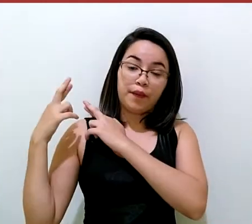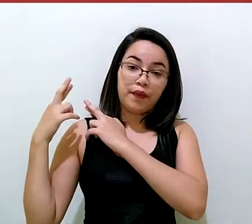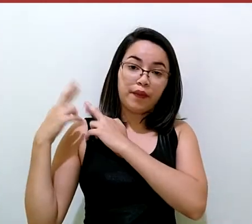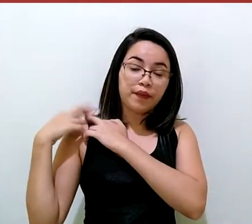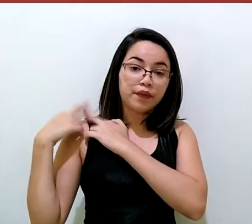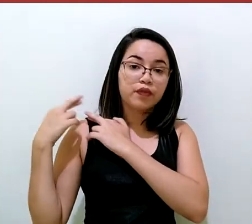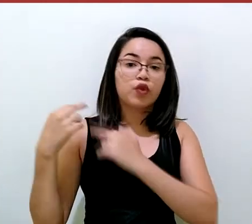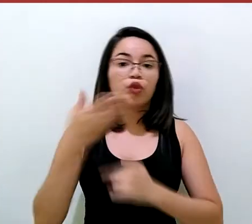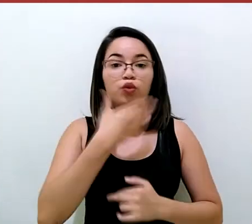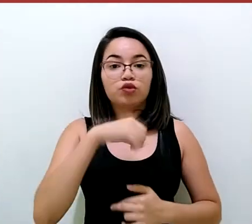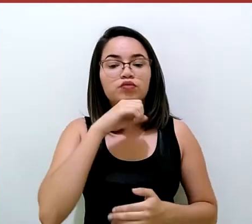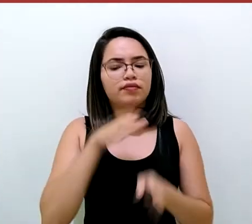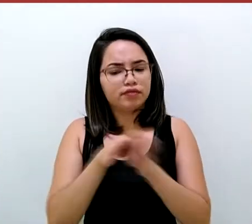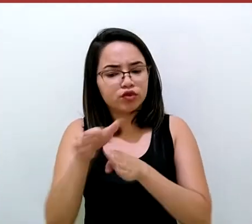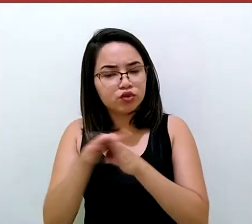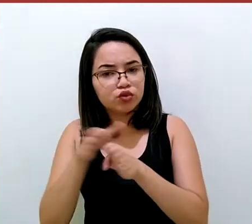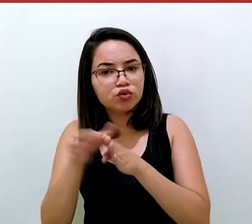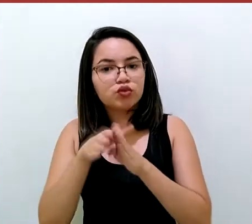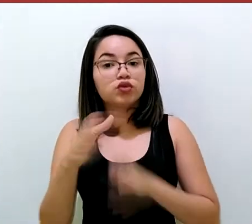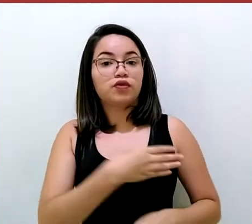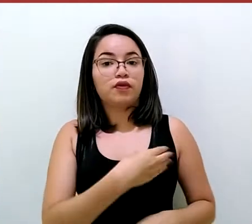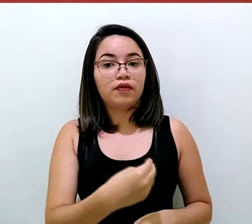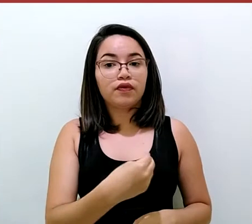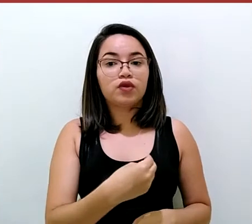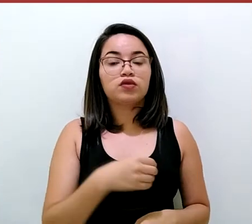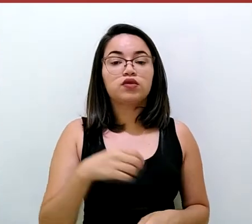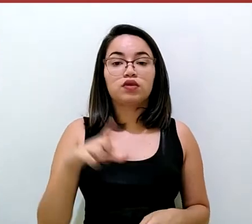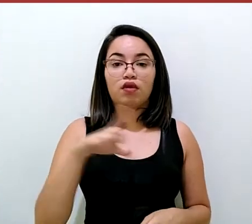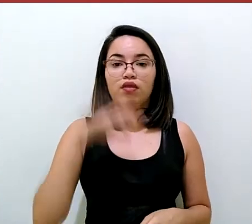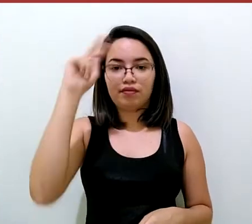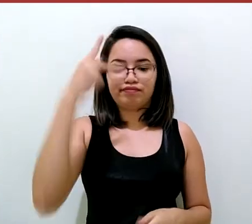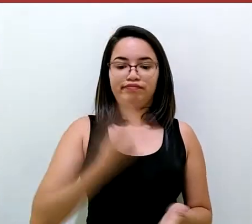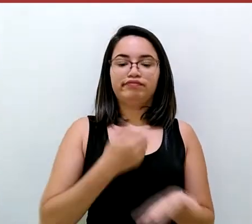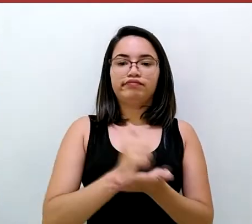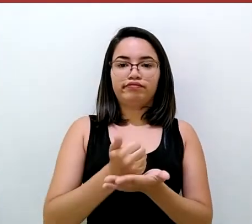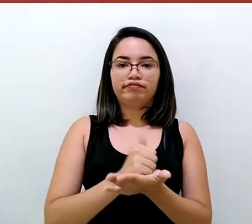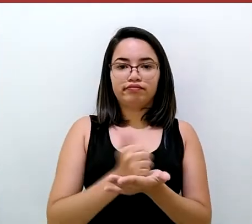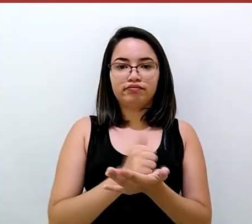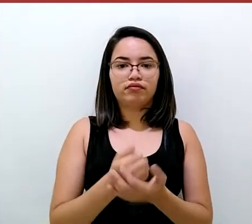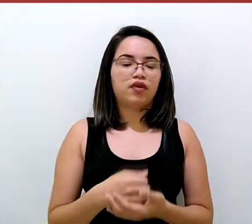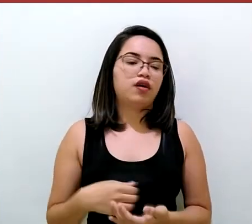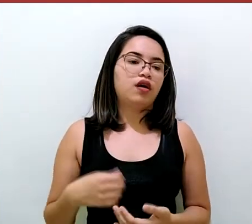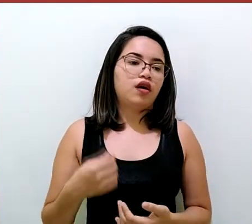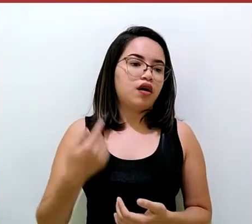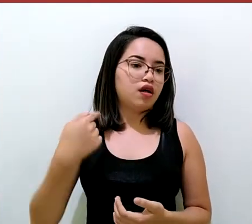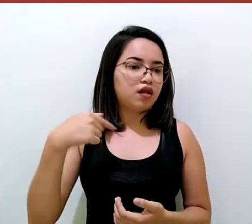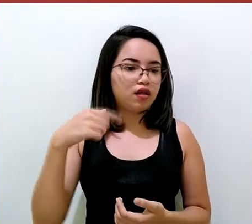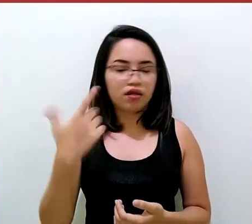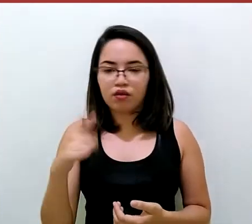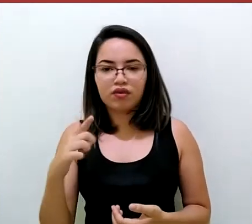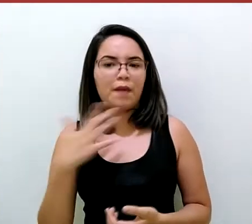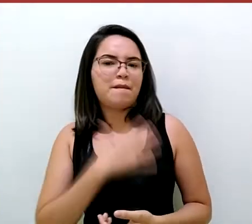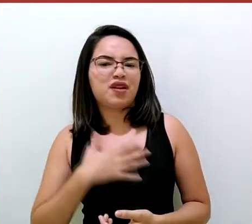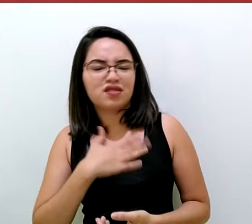instruírem seus filhos a terem autocontrole na vida, a não se entregarem à busca